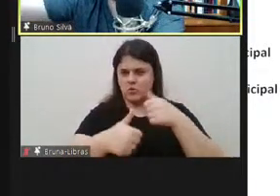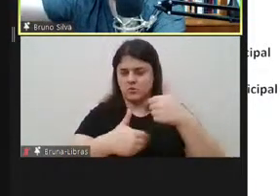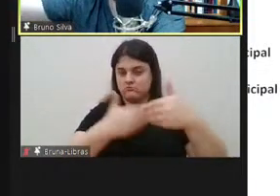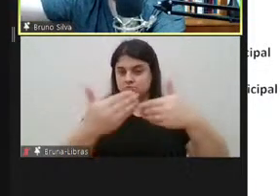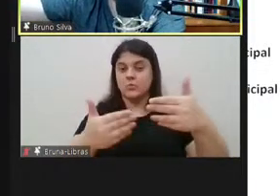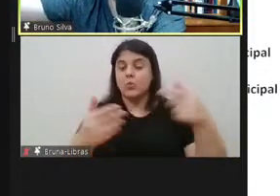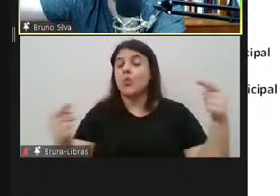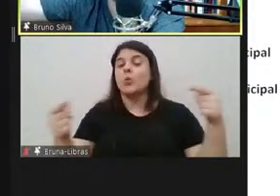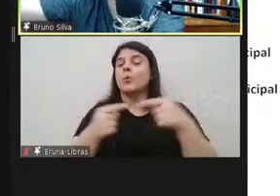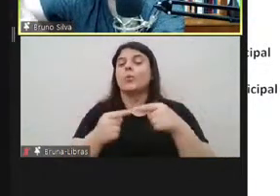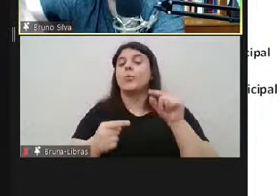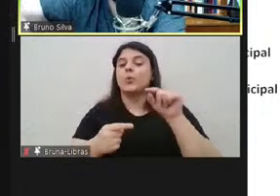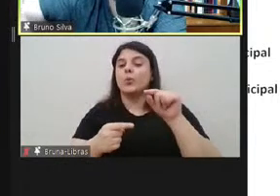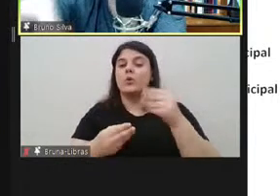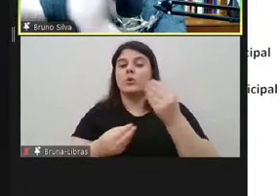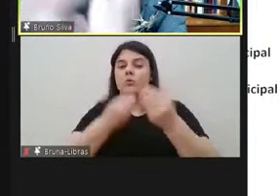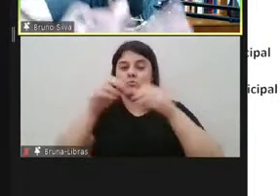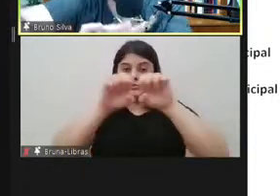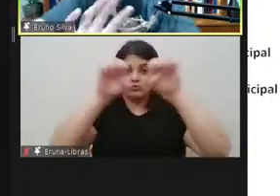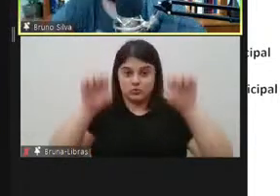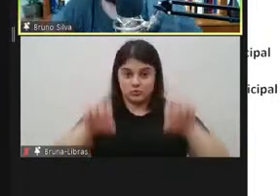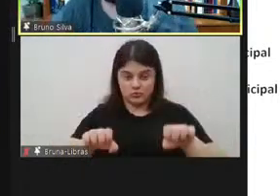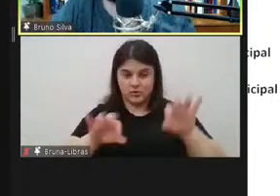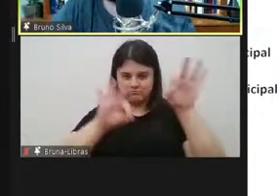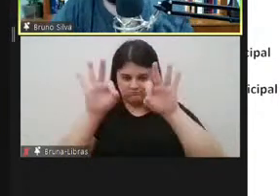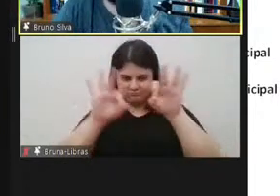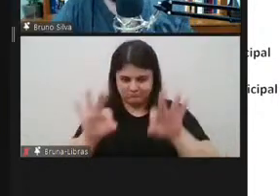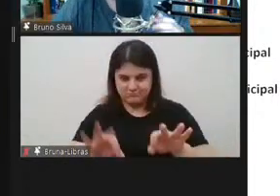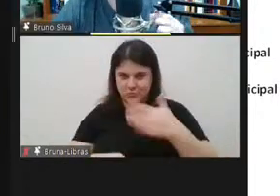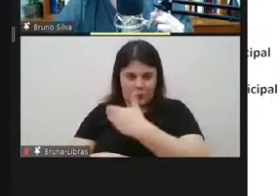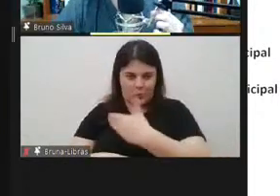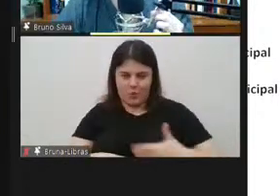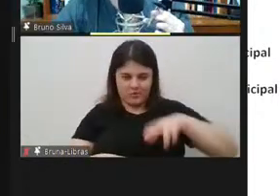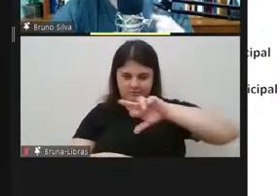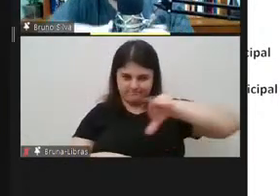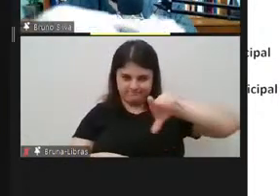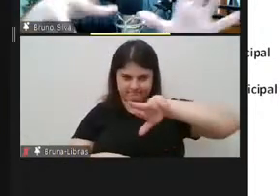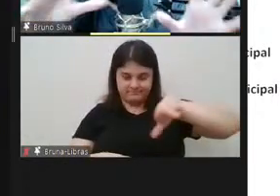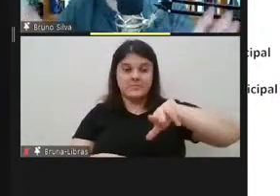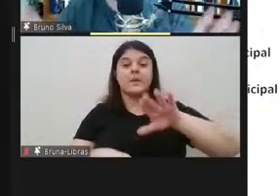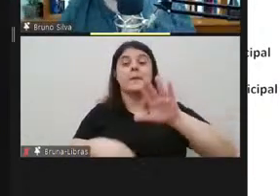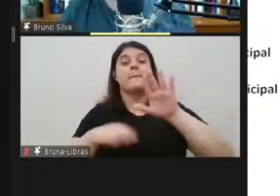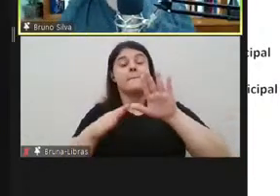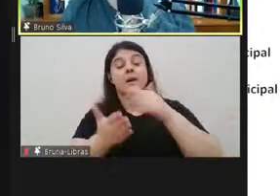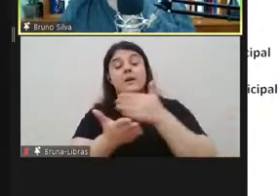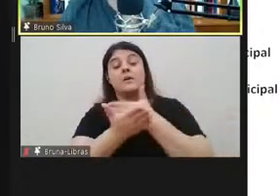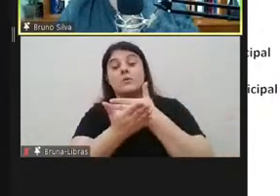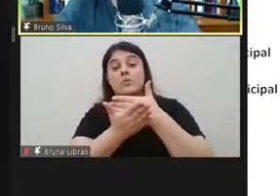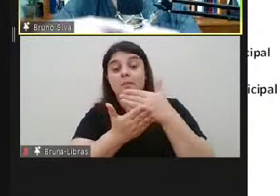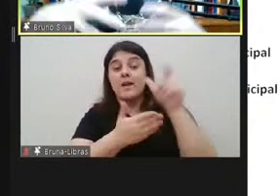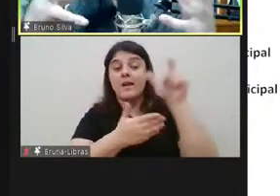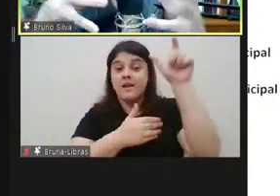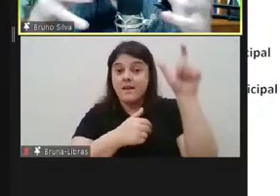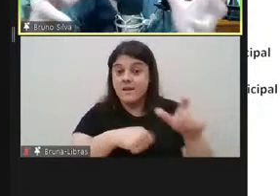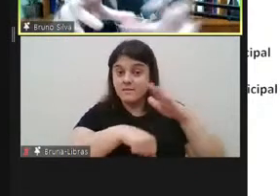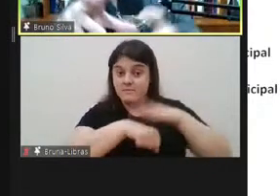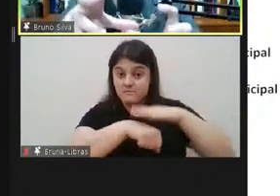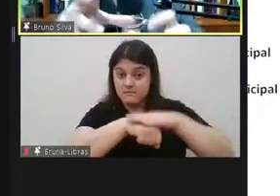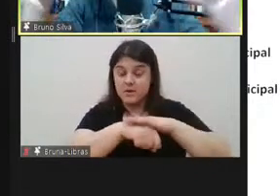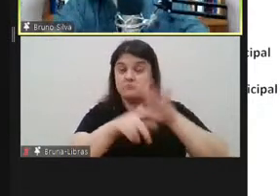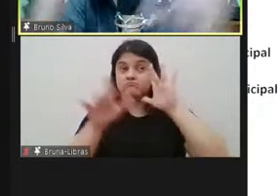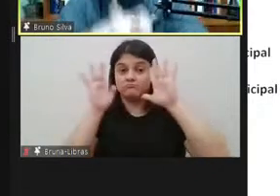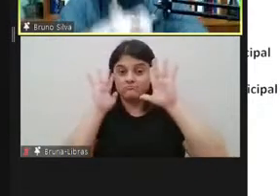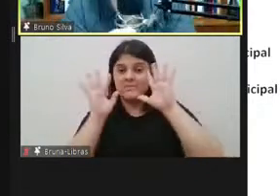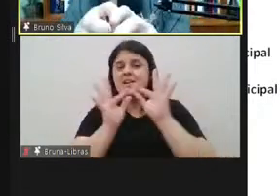há mais de a estrutura de estado do Tennessee área de governo enfim mas ele começa ali com ele essa ideia de você